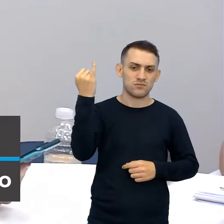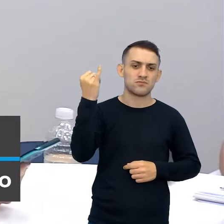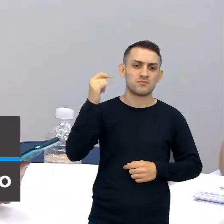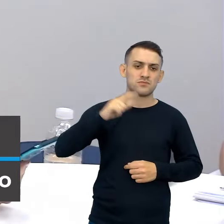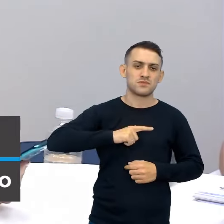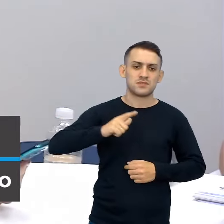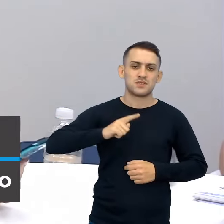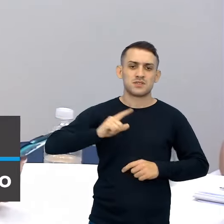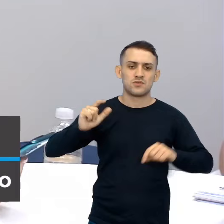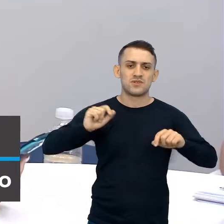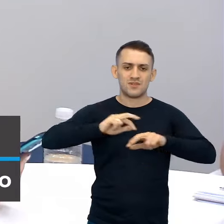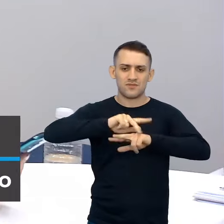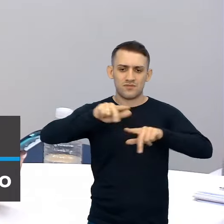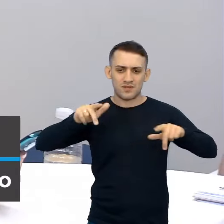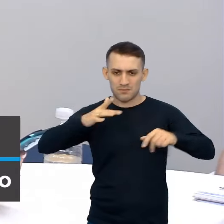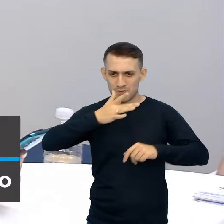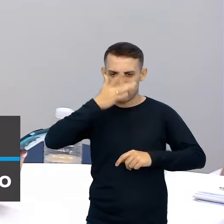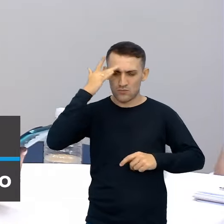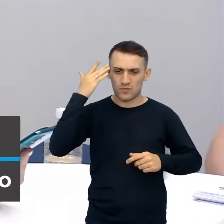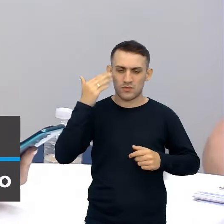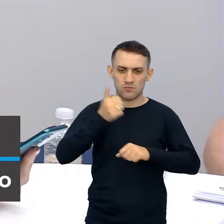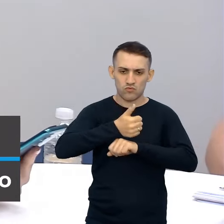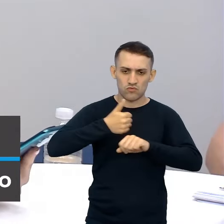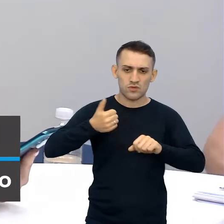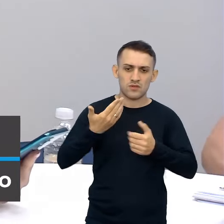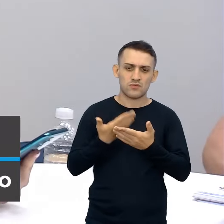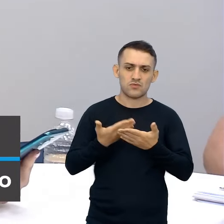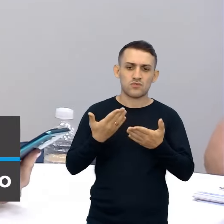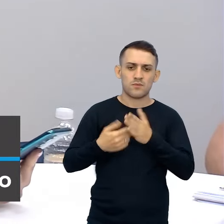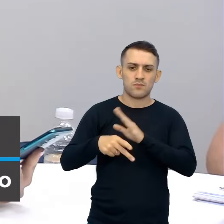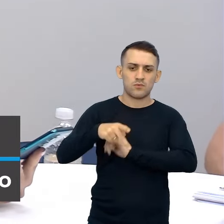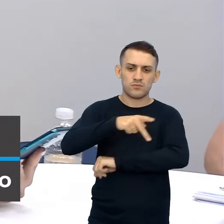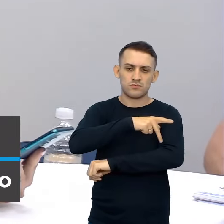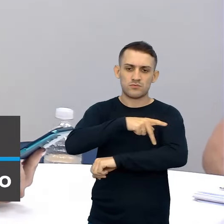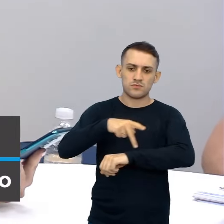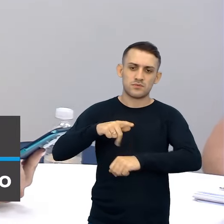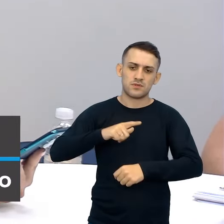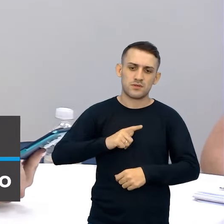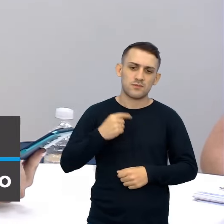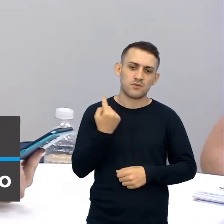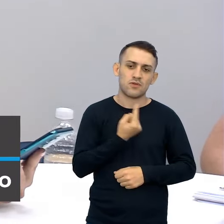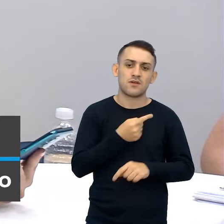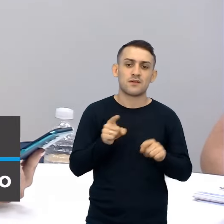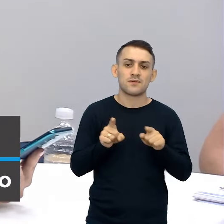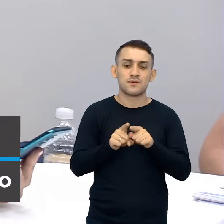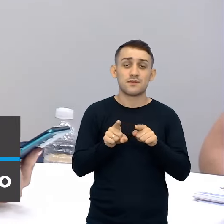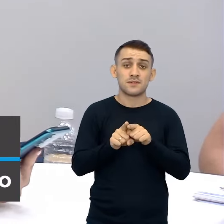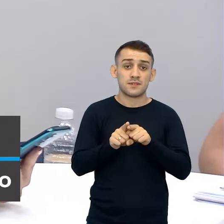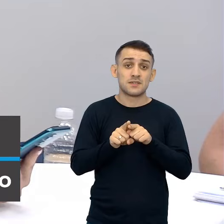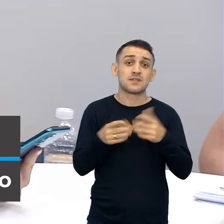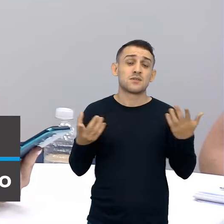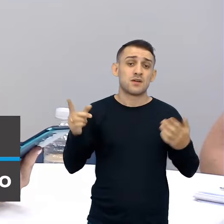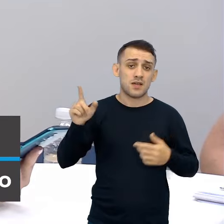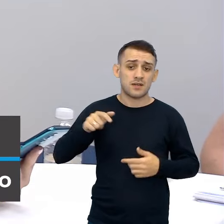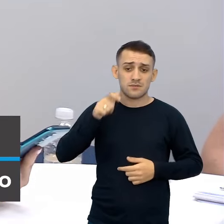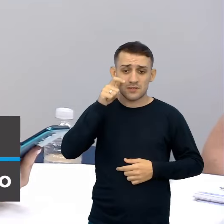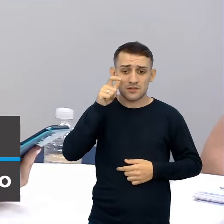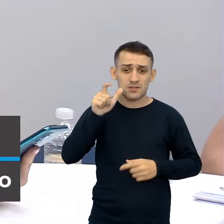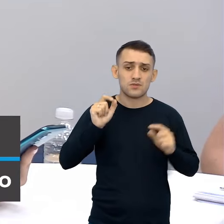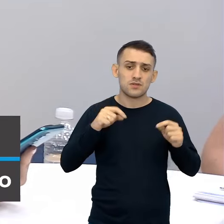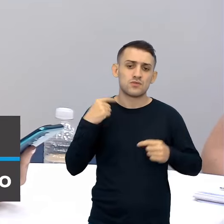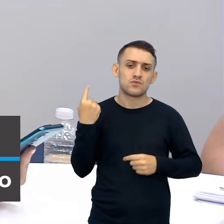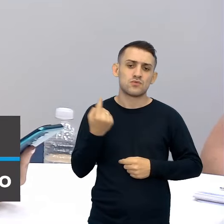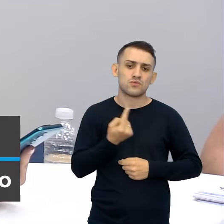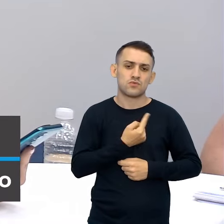vários estudiosos na parte pedagógica trouxeram para a gente. Então, é muito interessante quando